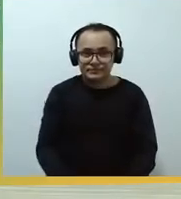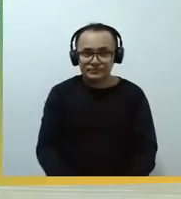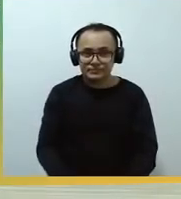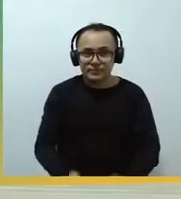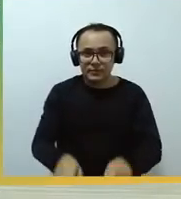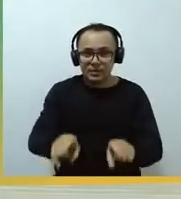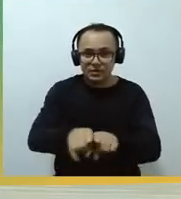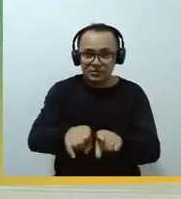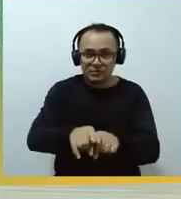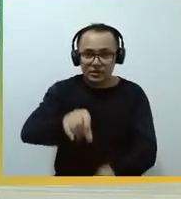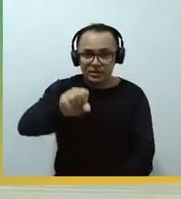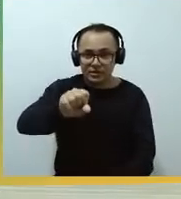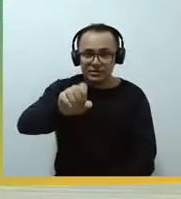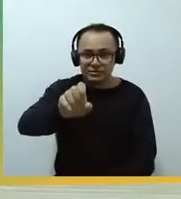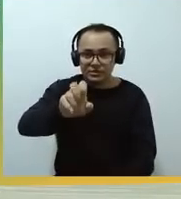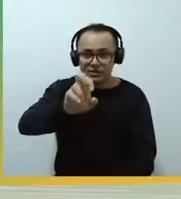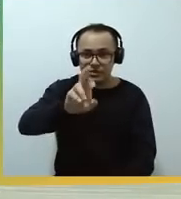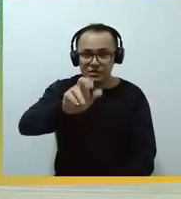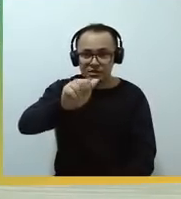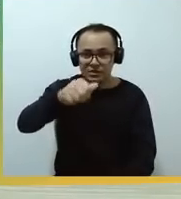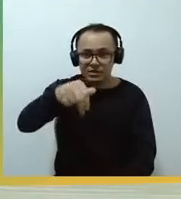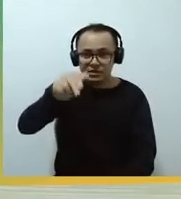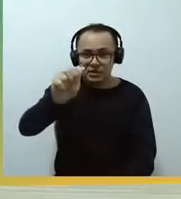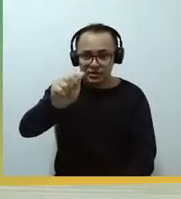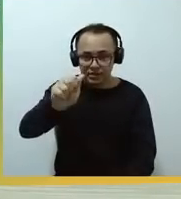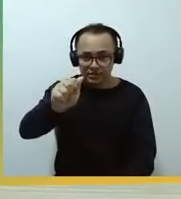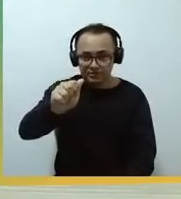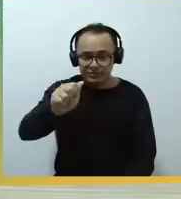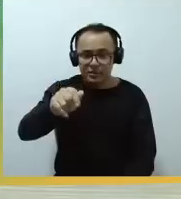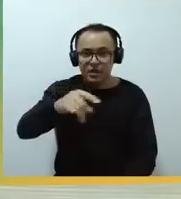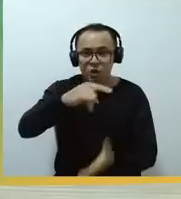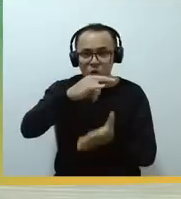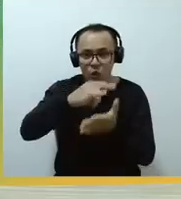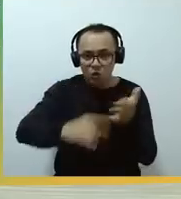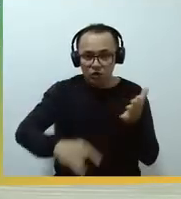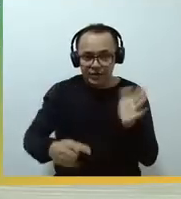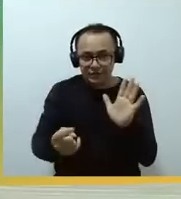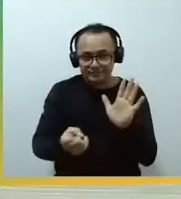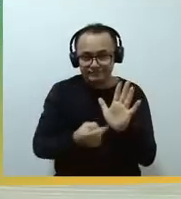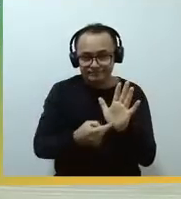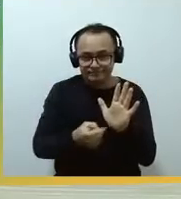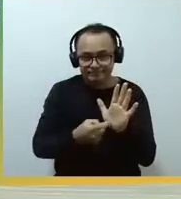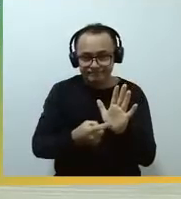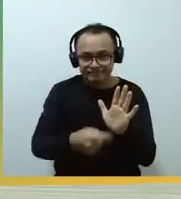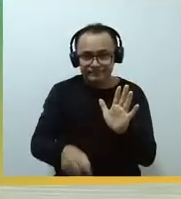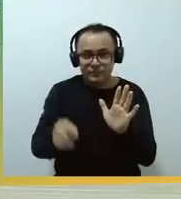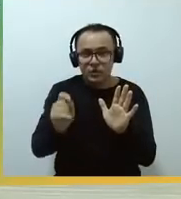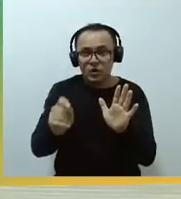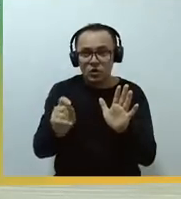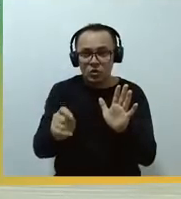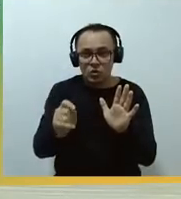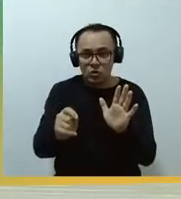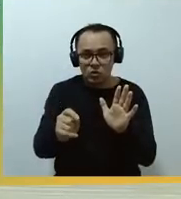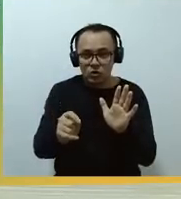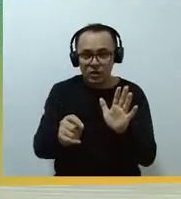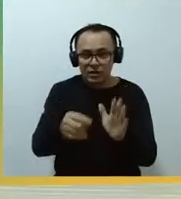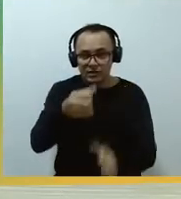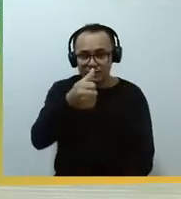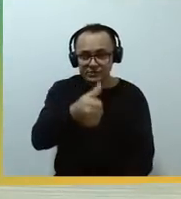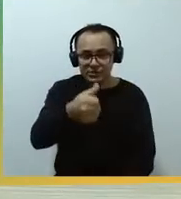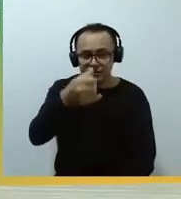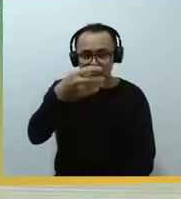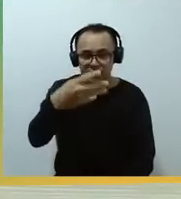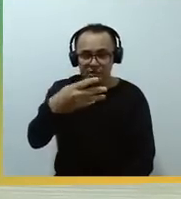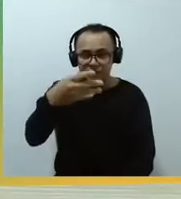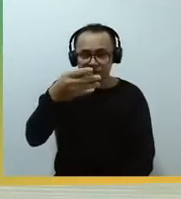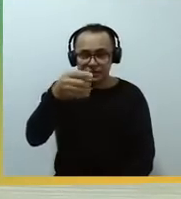Engenharia. Esse contrato, ele é um contrato, é o contrato 147 de